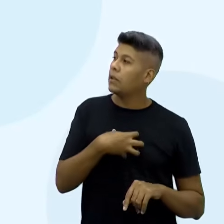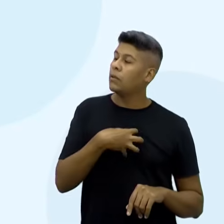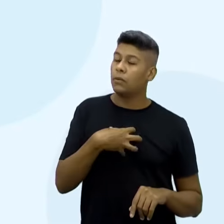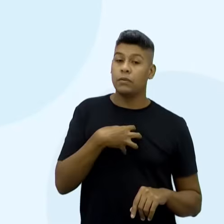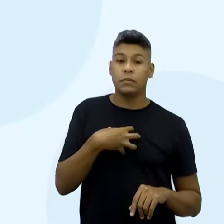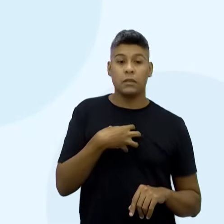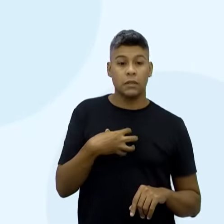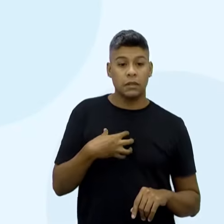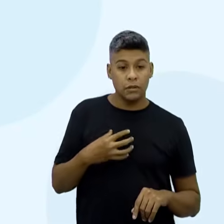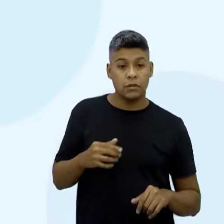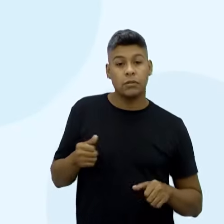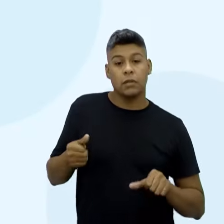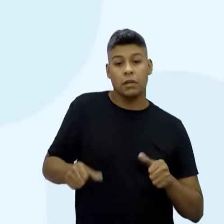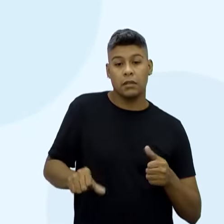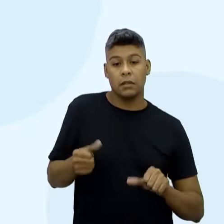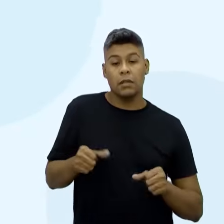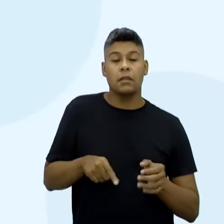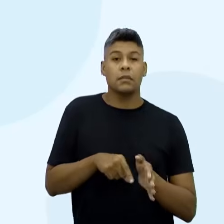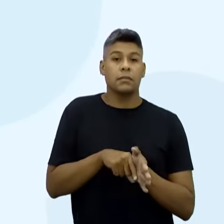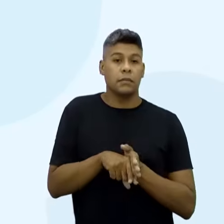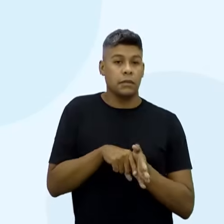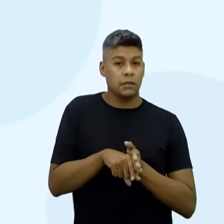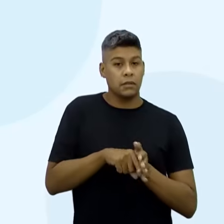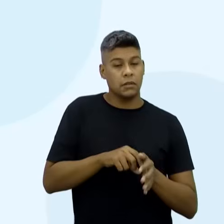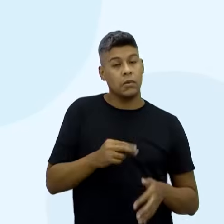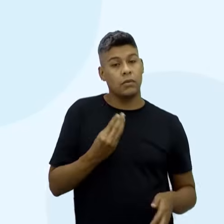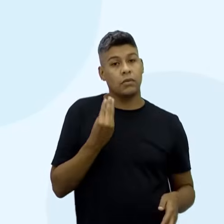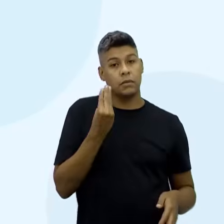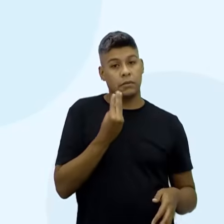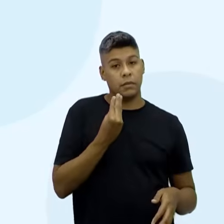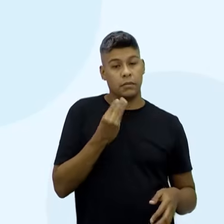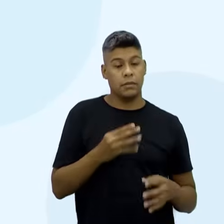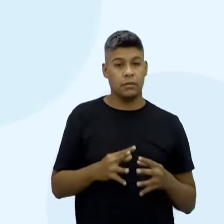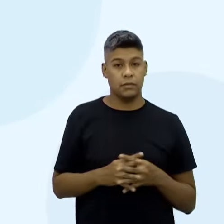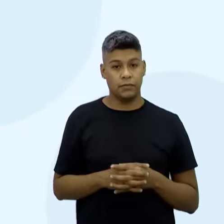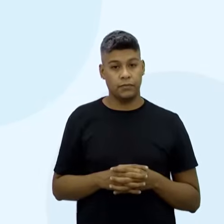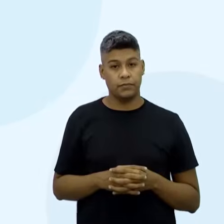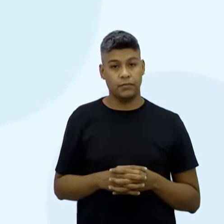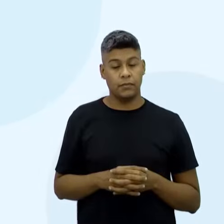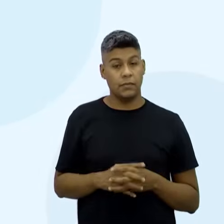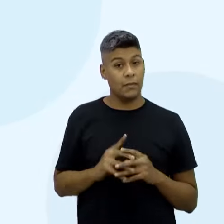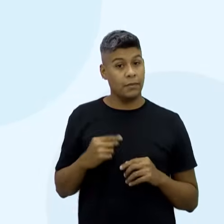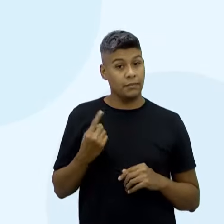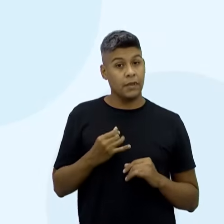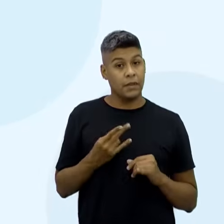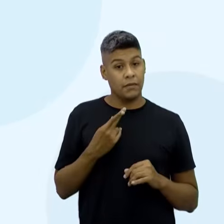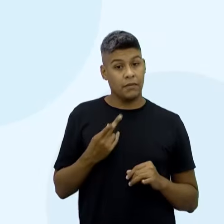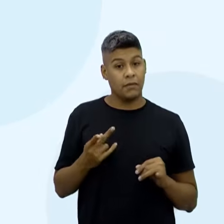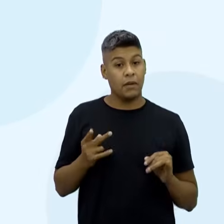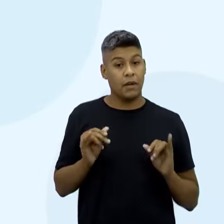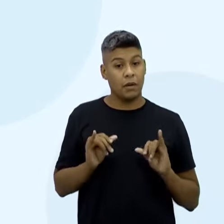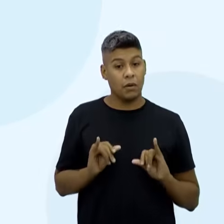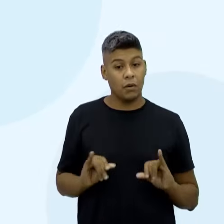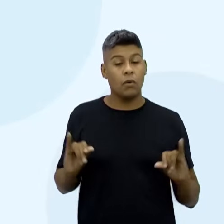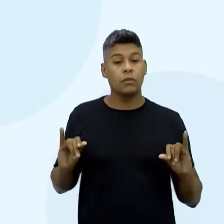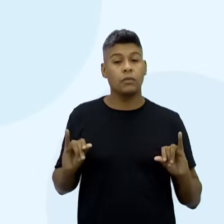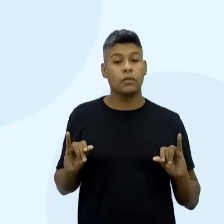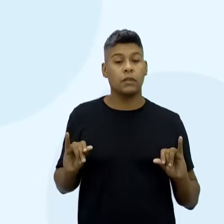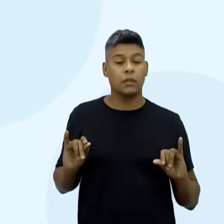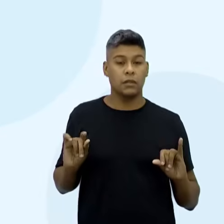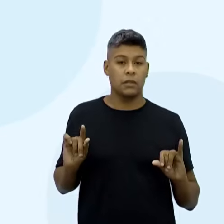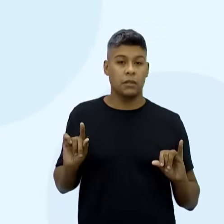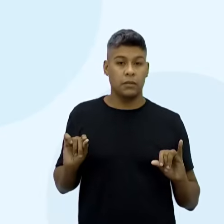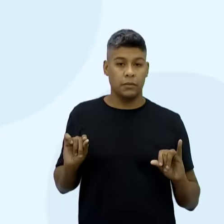os resultados de análises, pesquisas ou experimentos. Quando a gente fala em comunicar, gente, a gente está falando então